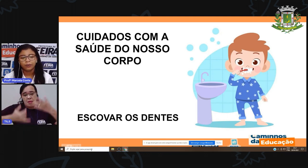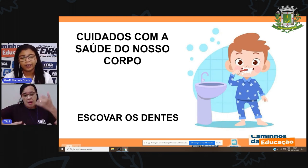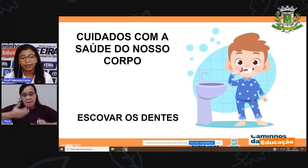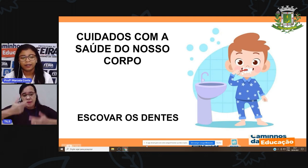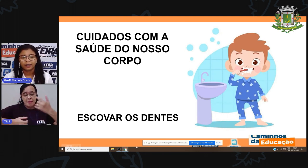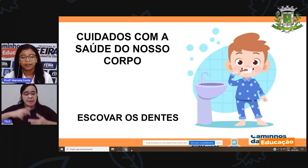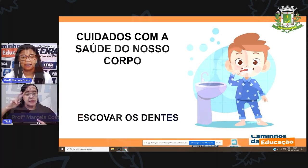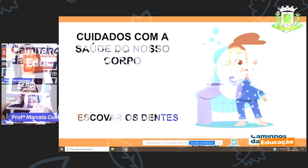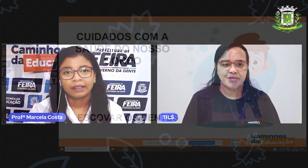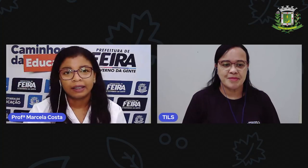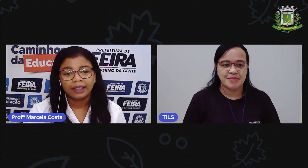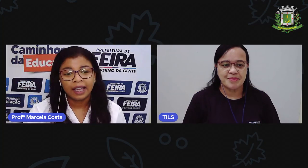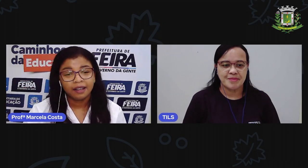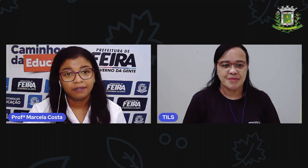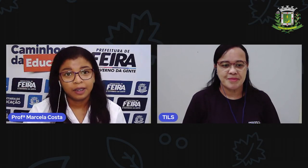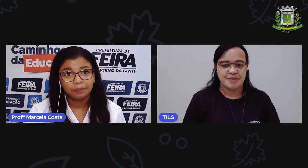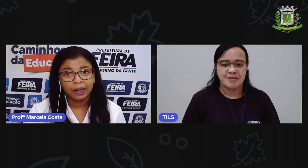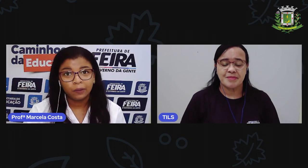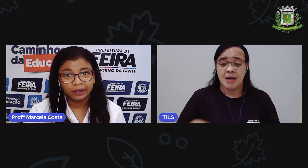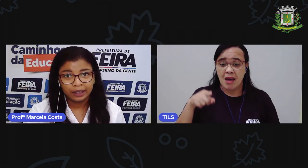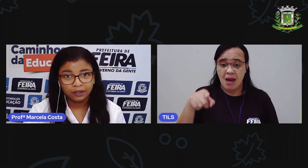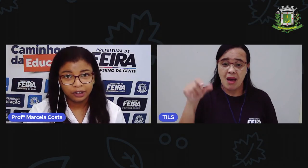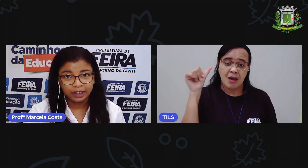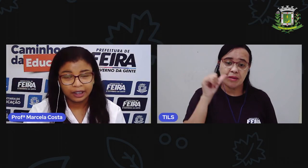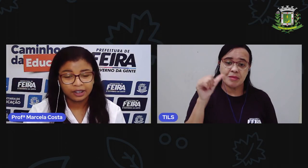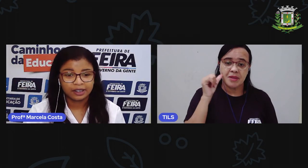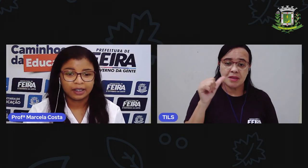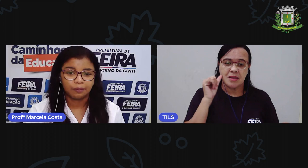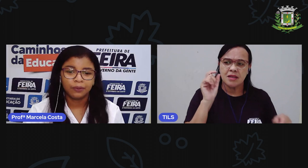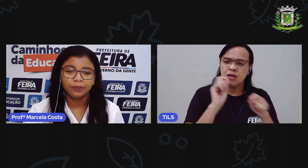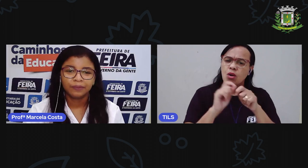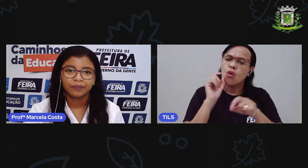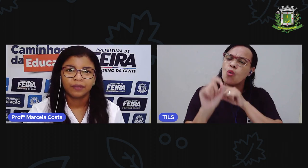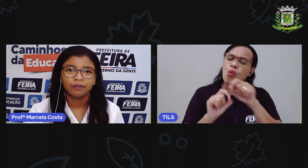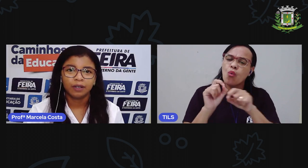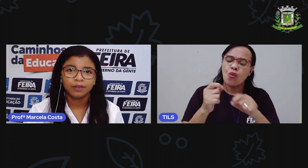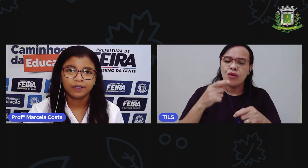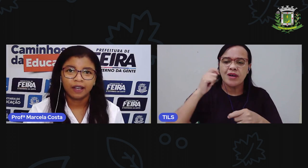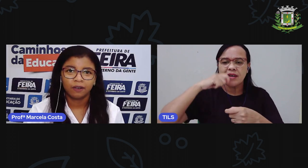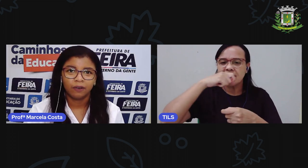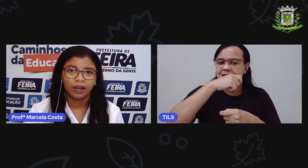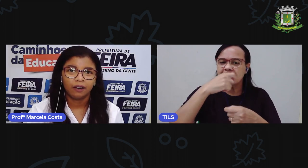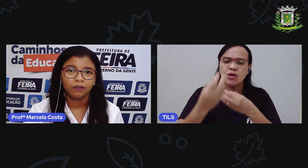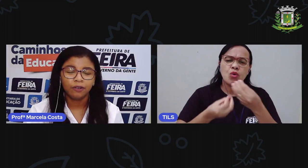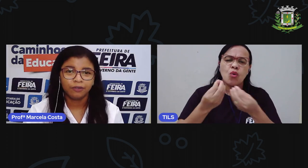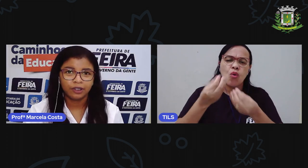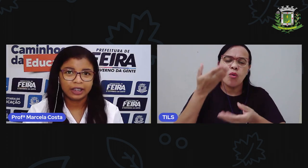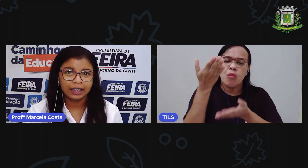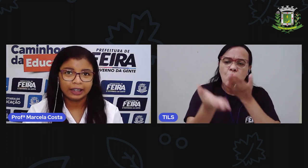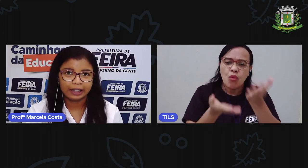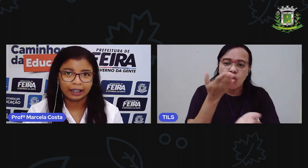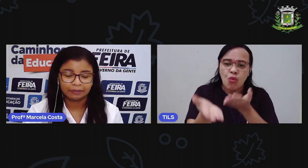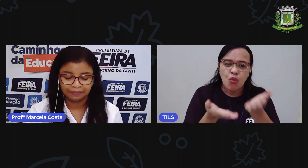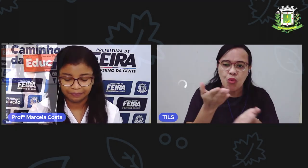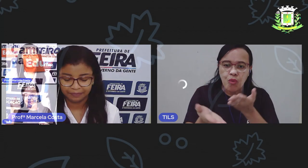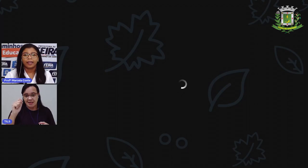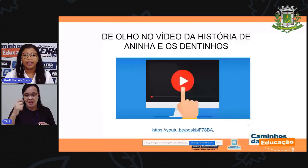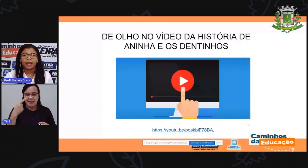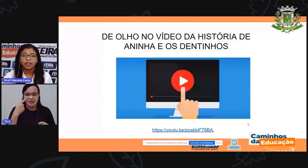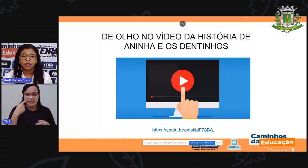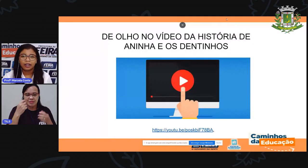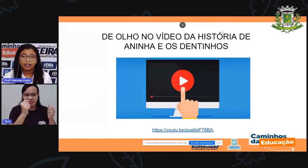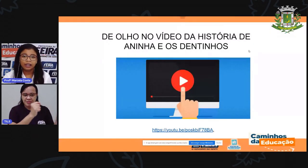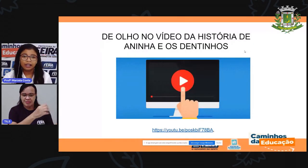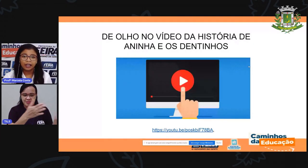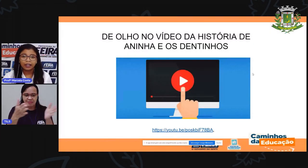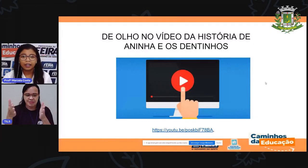como é que ela faz para cuidar dos dentes está bom vamos ver agora o vídeo da minha